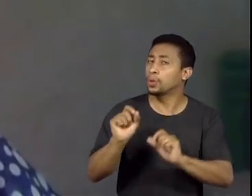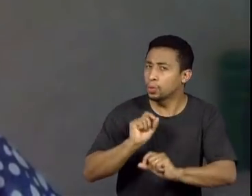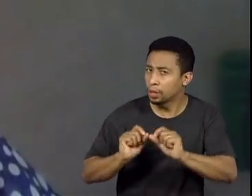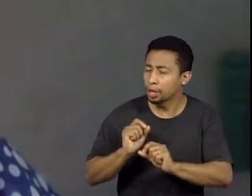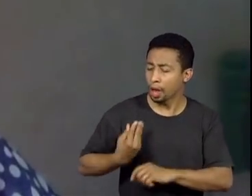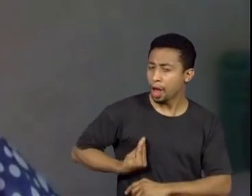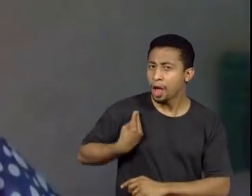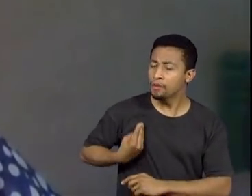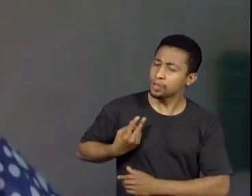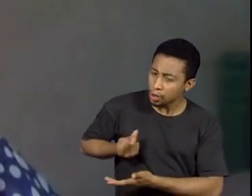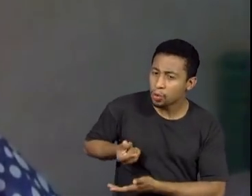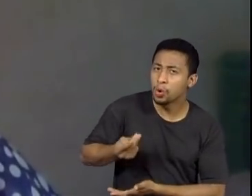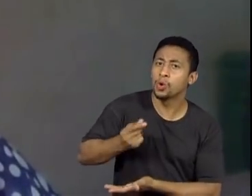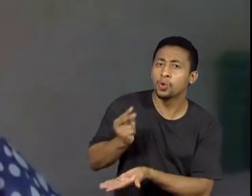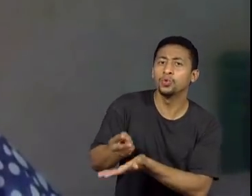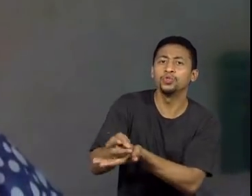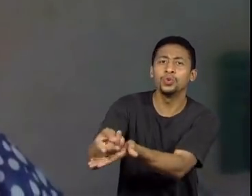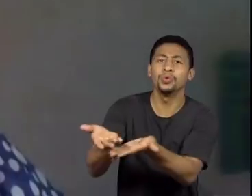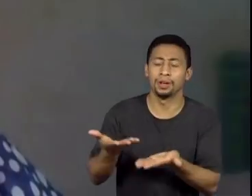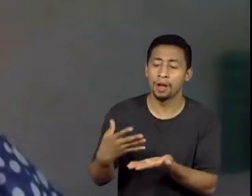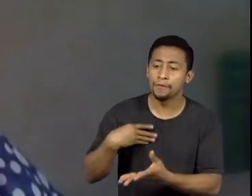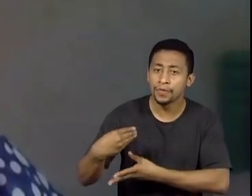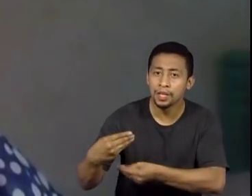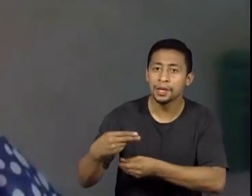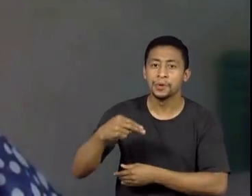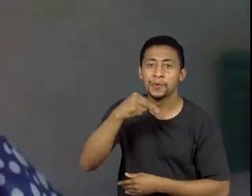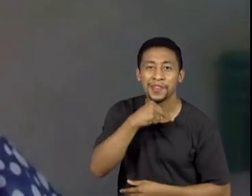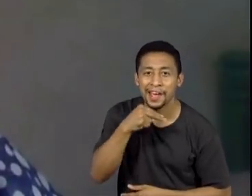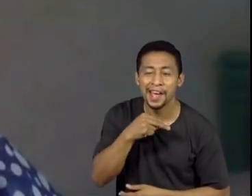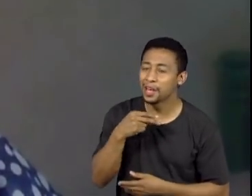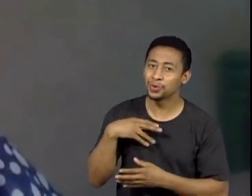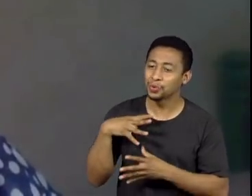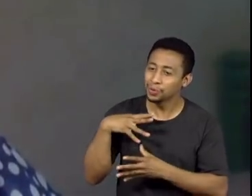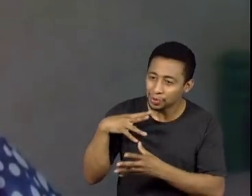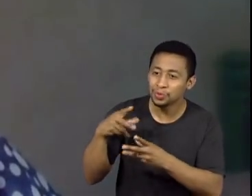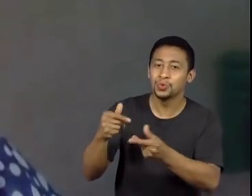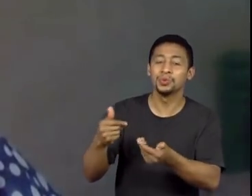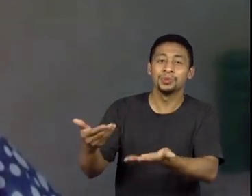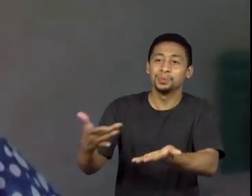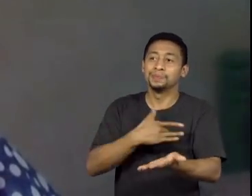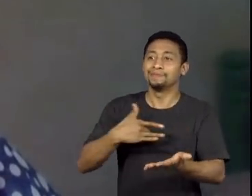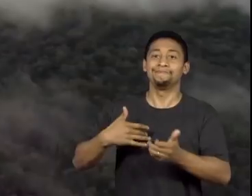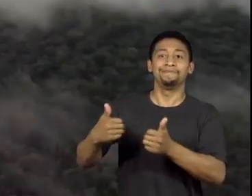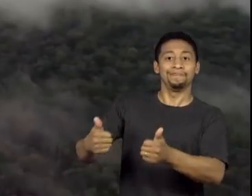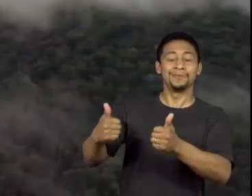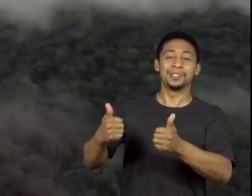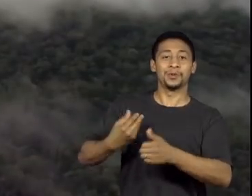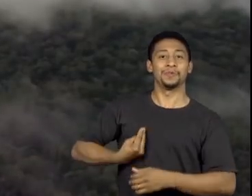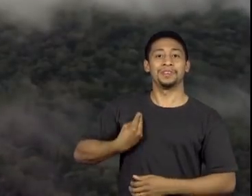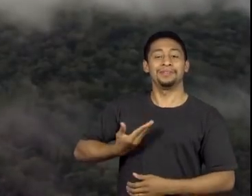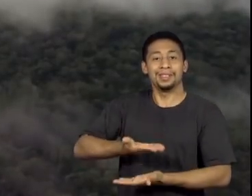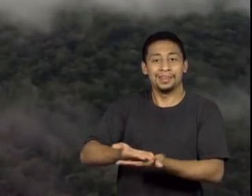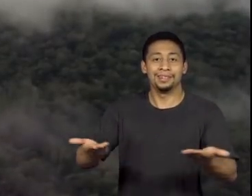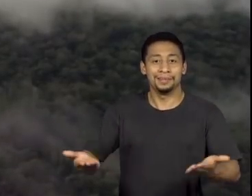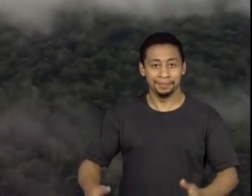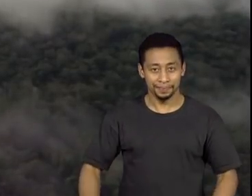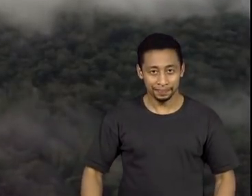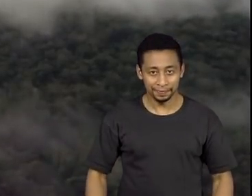gente possa ver nossos filhos e netos, né, tendo um planeta saudável ainda para viver.